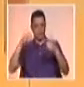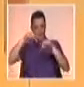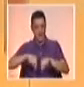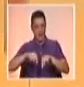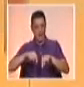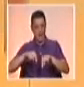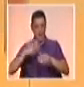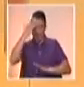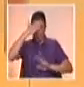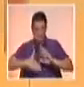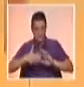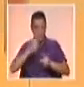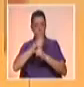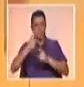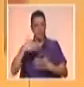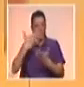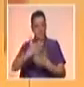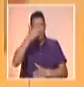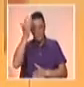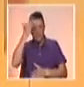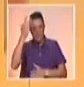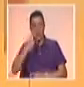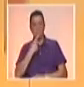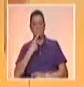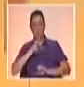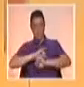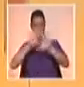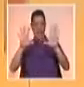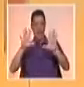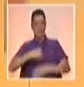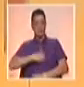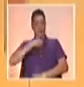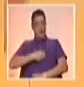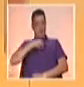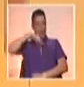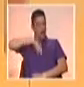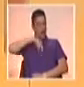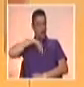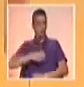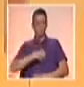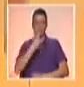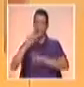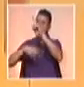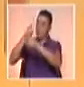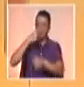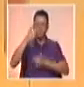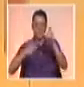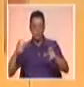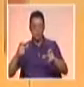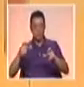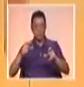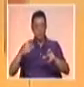em que elas acontecem, para que mais facilmente também consiga perceber as emoções e os sentimentos dos outros, adequando o